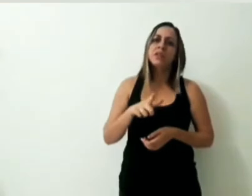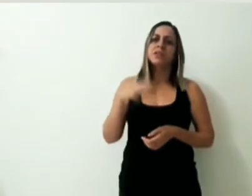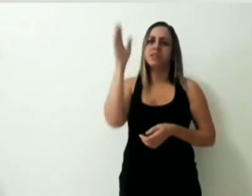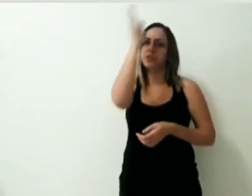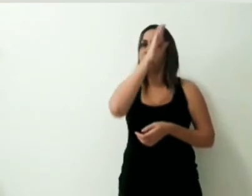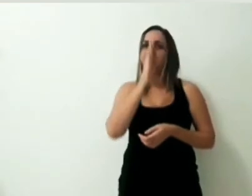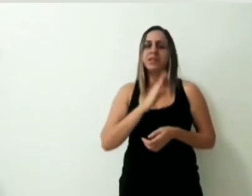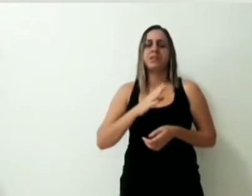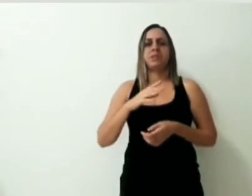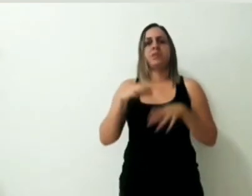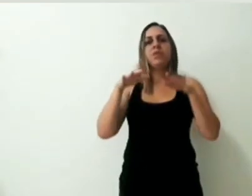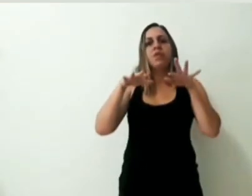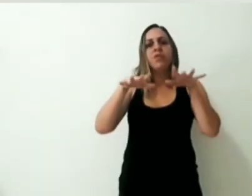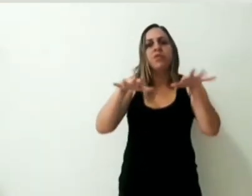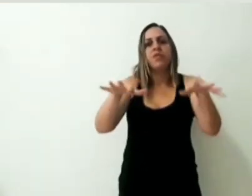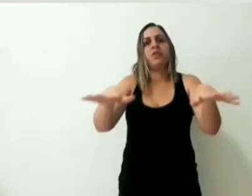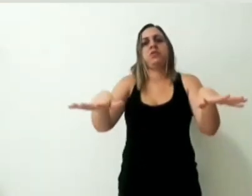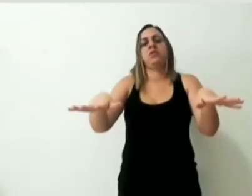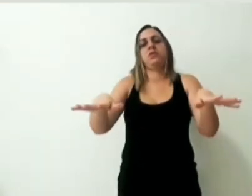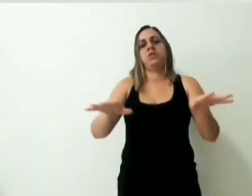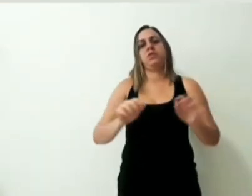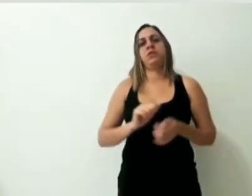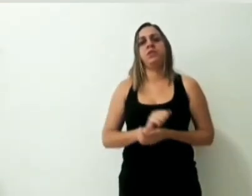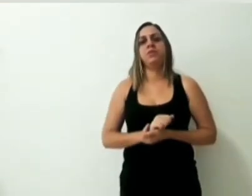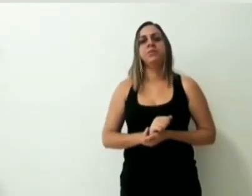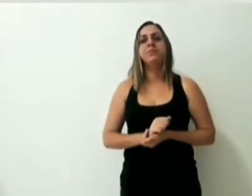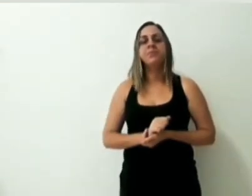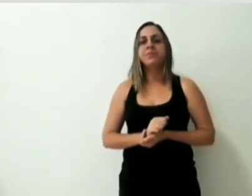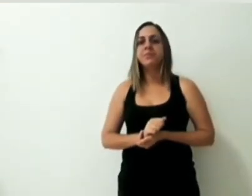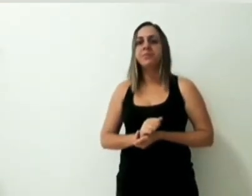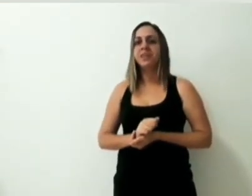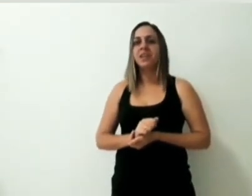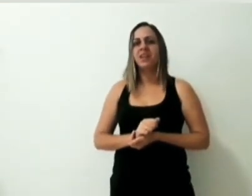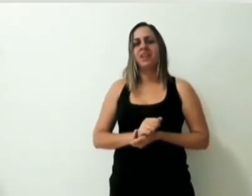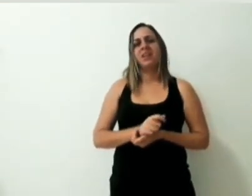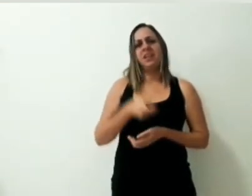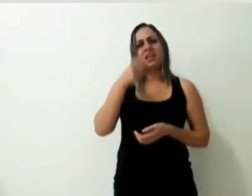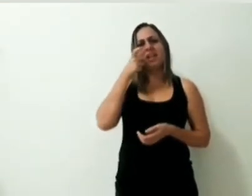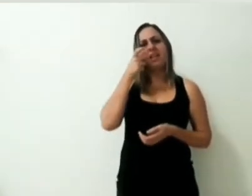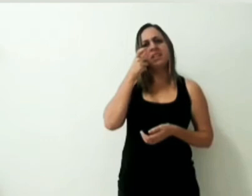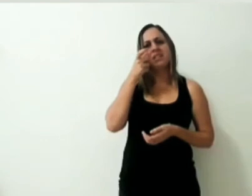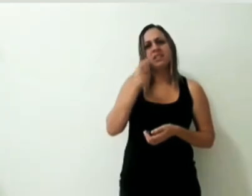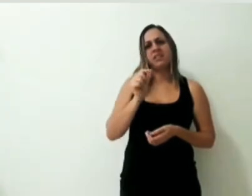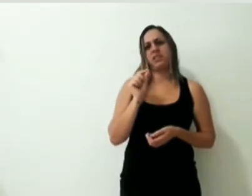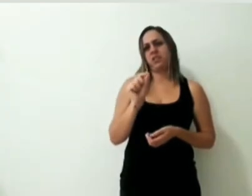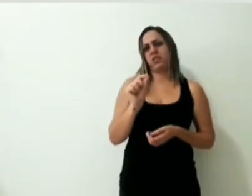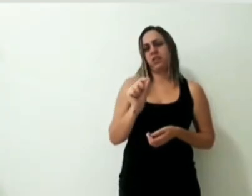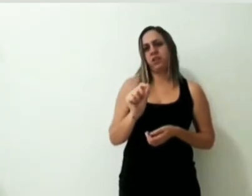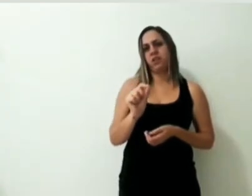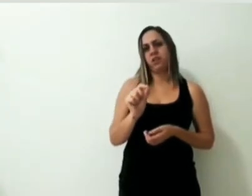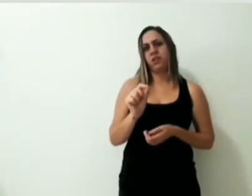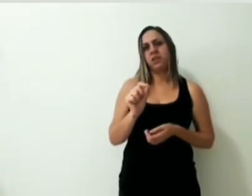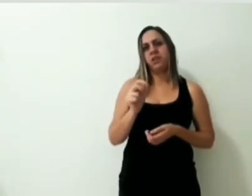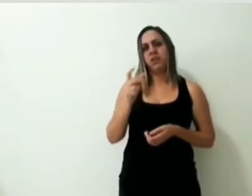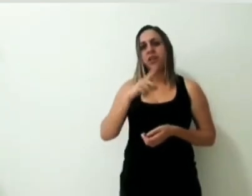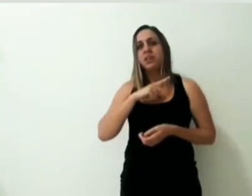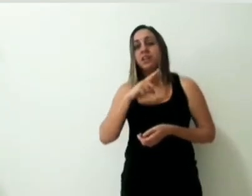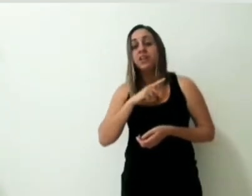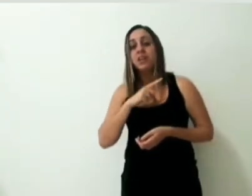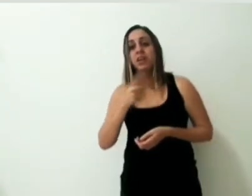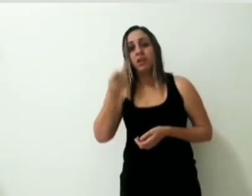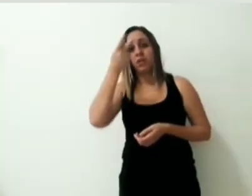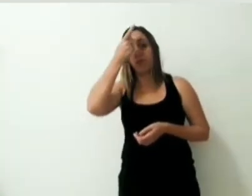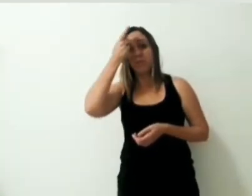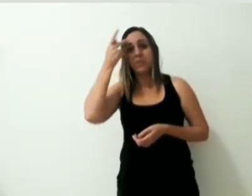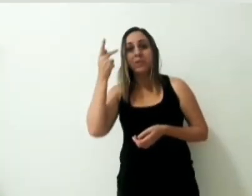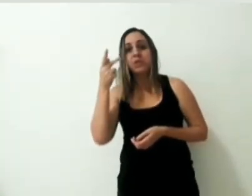afora. E uma coisa interessante é que um brasileiro, isso no mundo, né, até,